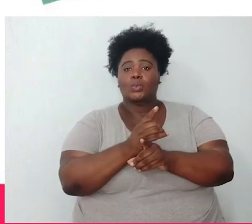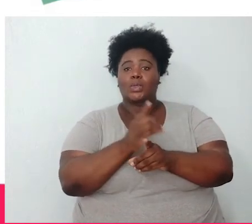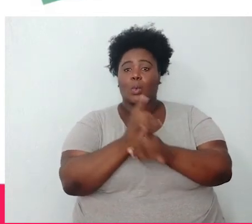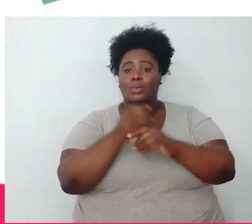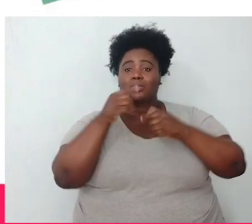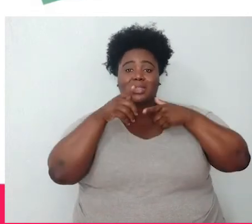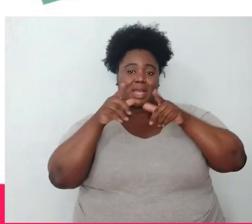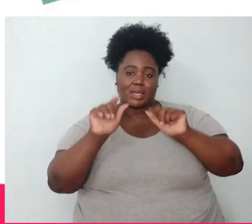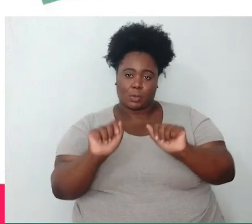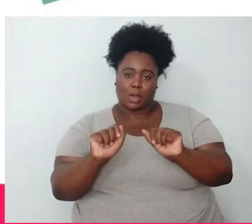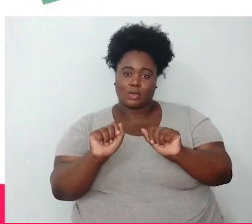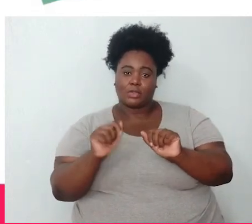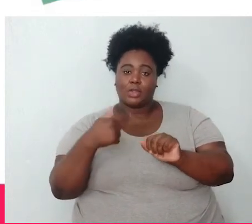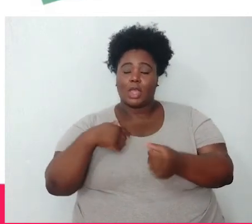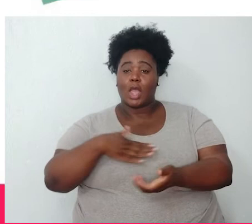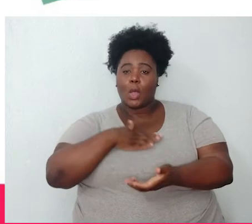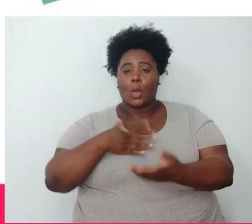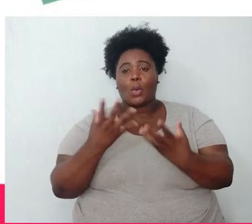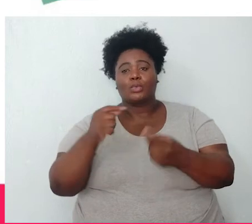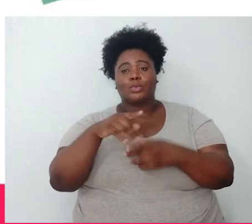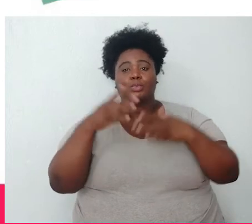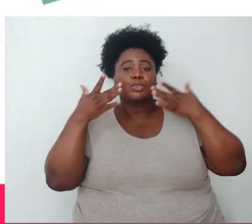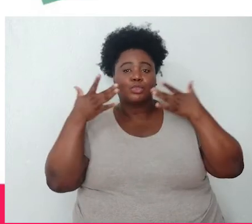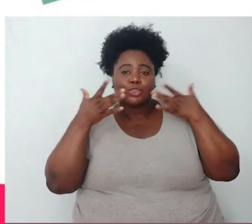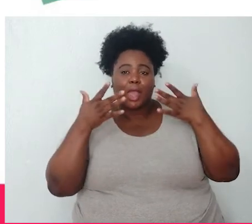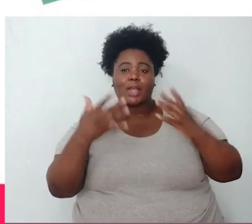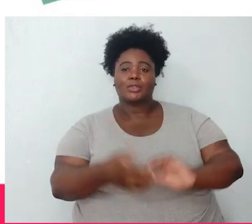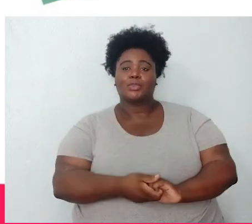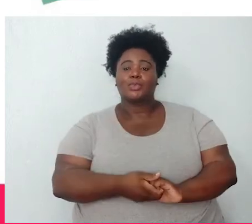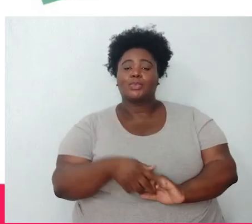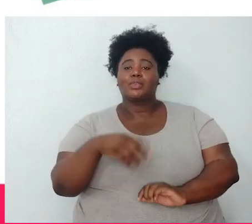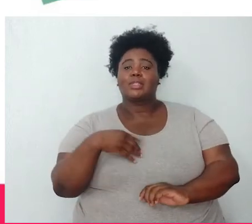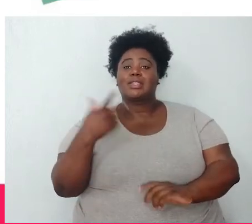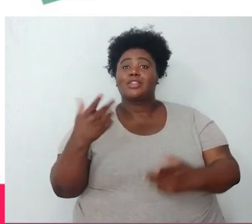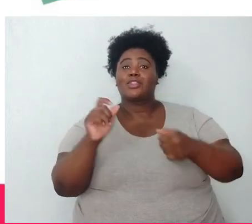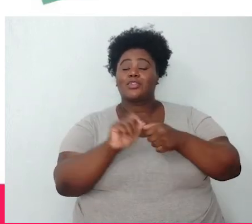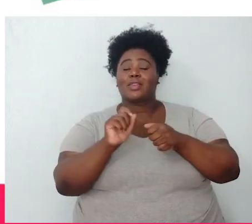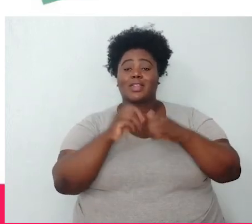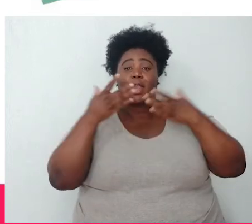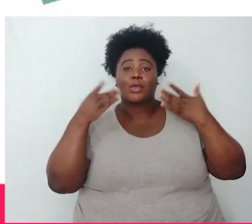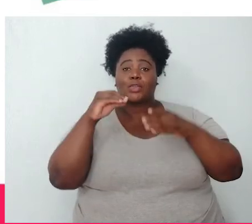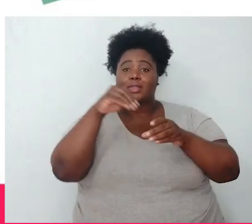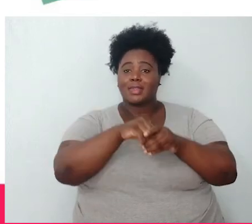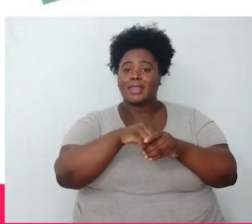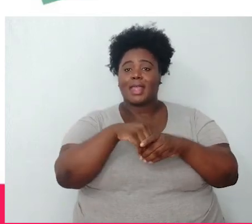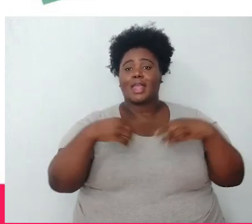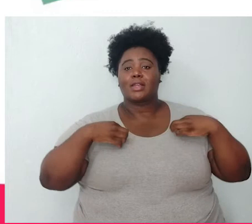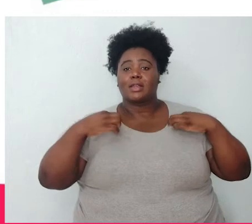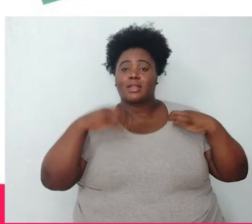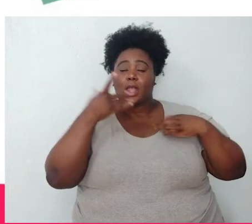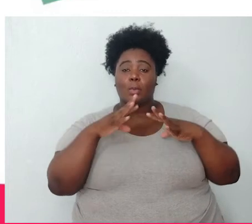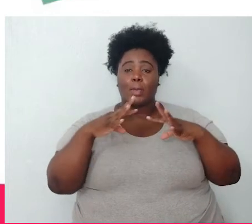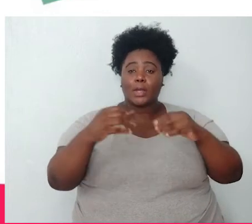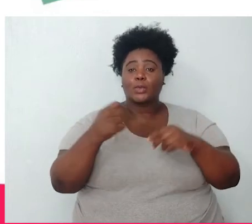das linguagens, né? Então, gosto muito da teatralização, do elemento das artes cênicas, né? Da